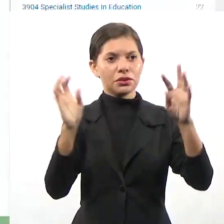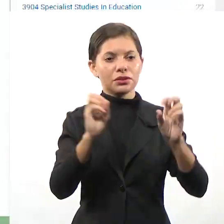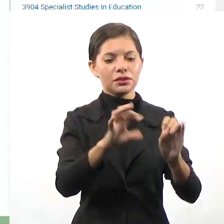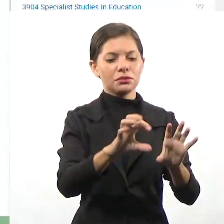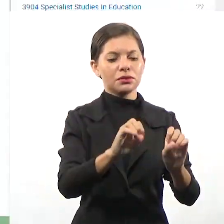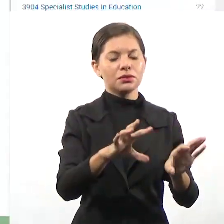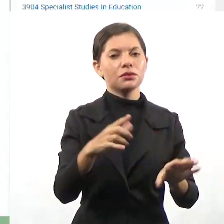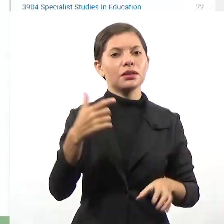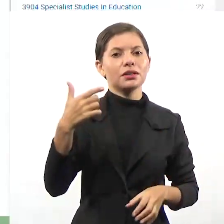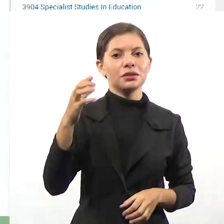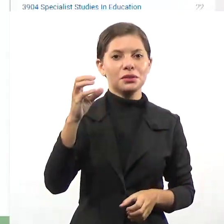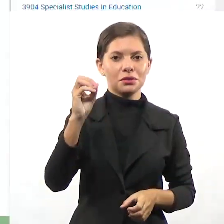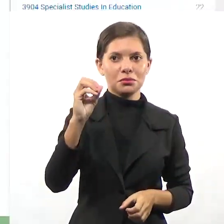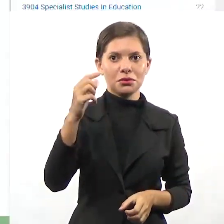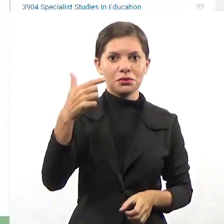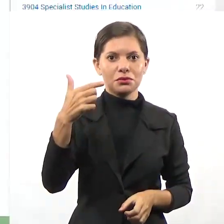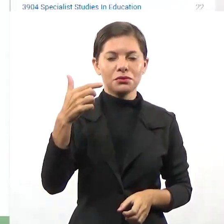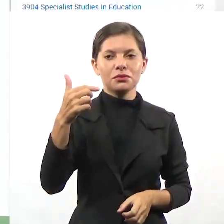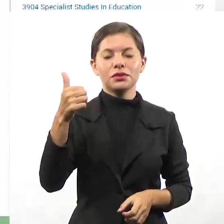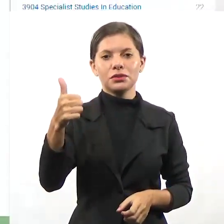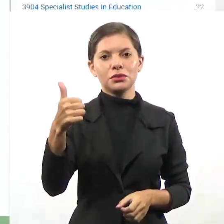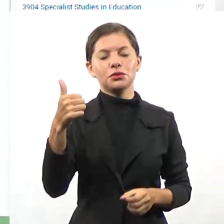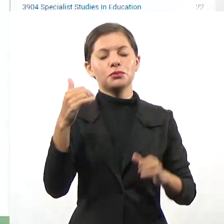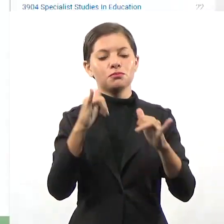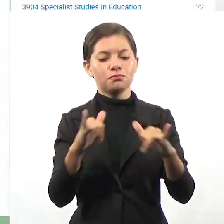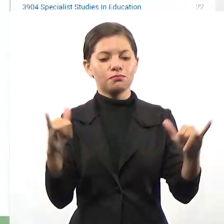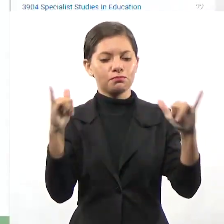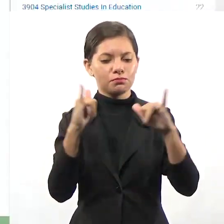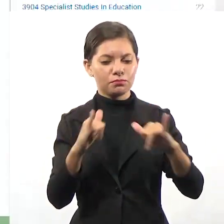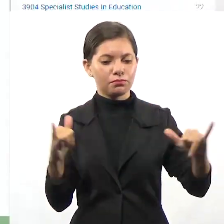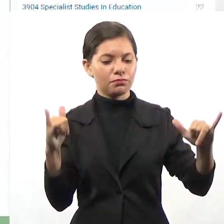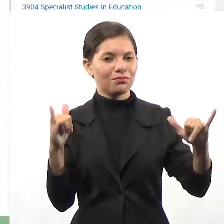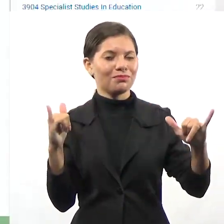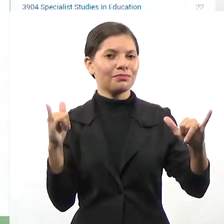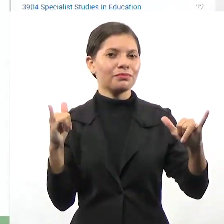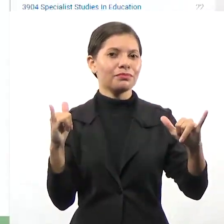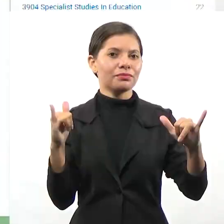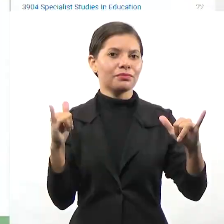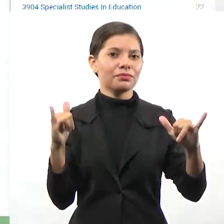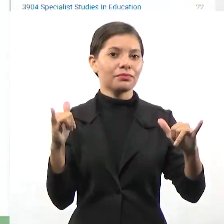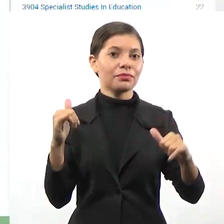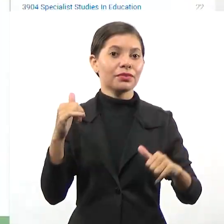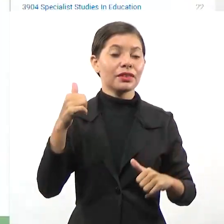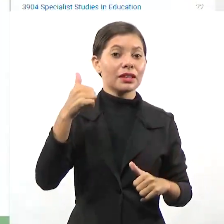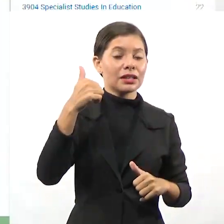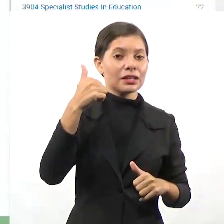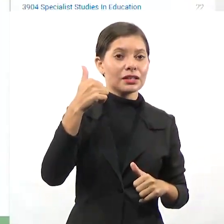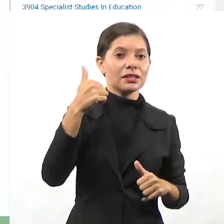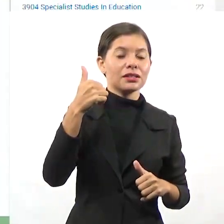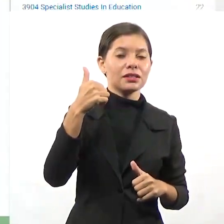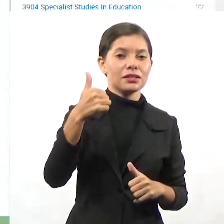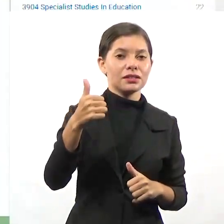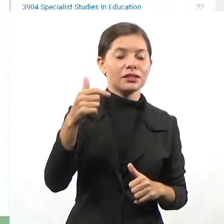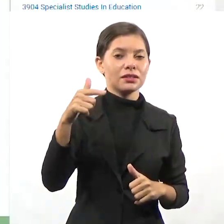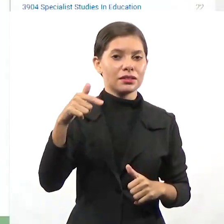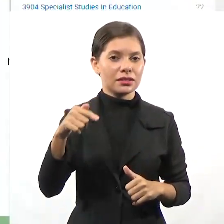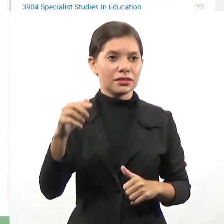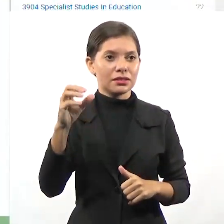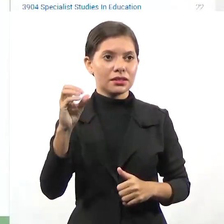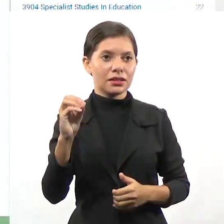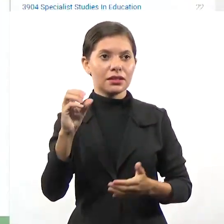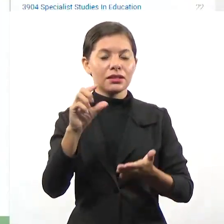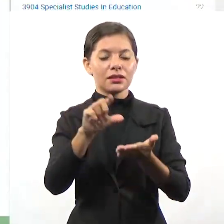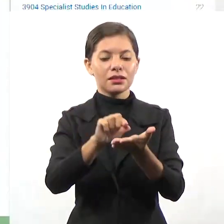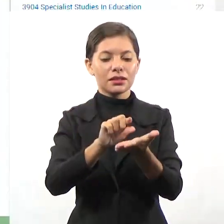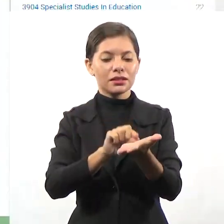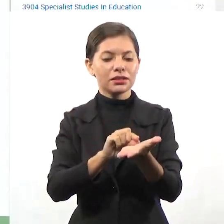revista Ibero-Americana. Agora eu tenho 170 artigos. Então você pode verificar também como que se deu a evolução de publicação nessa